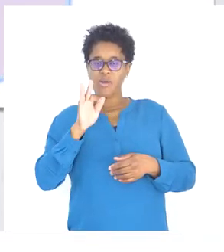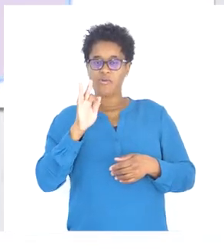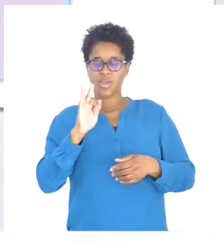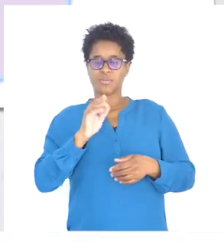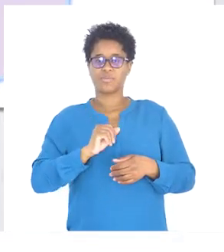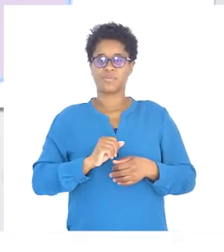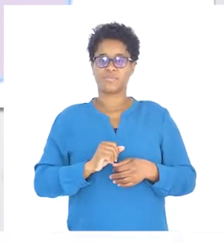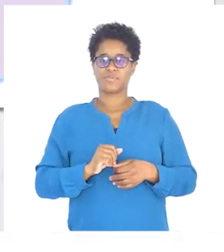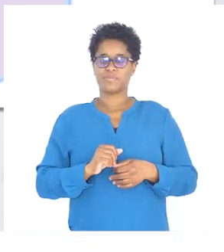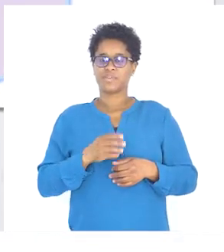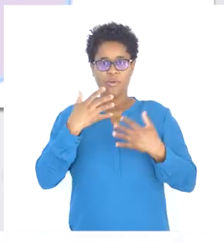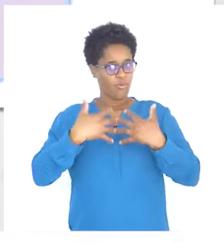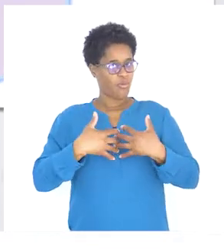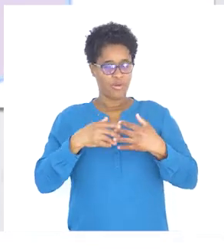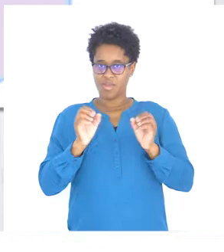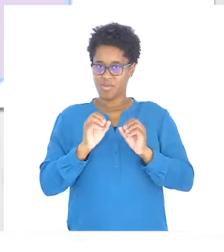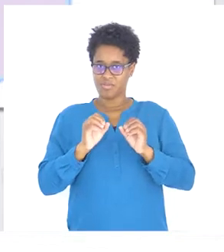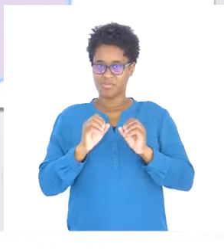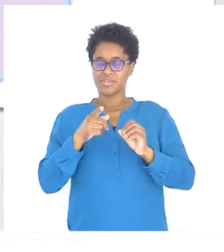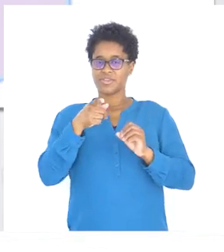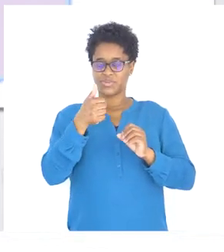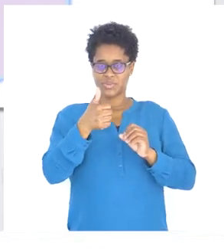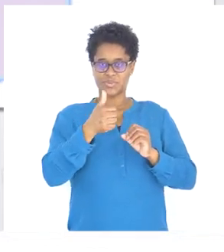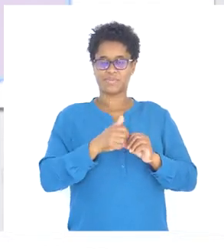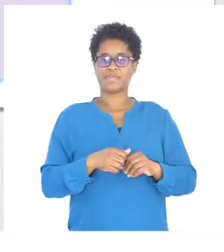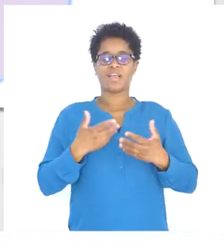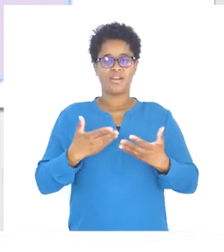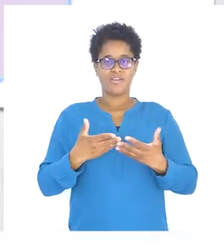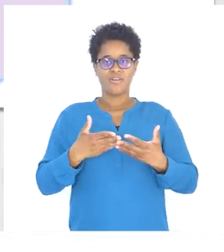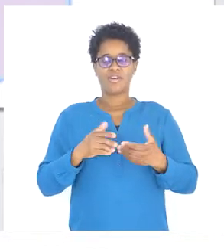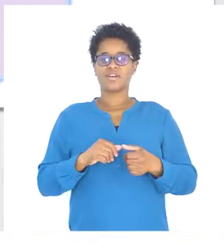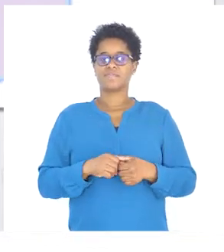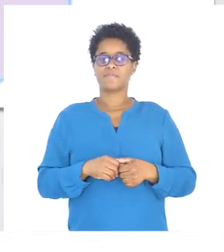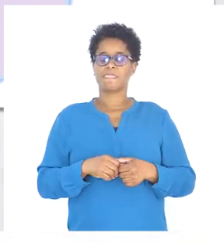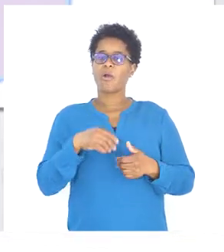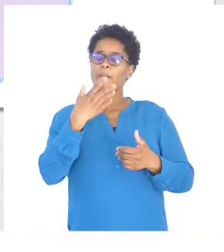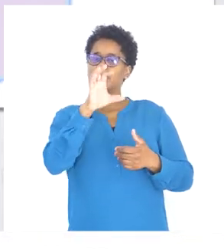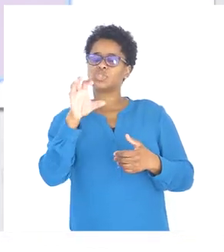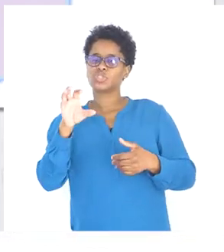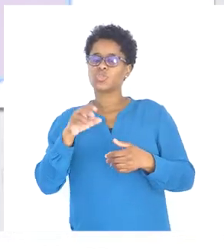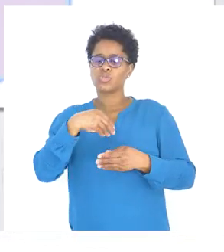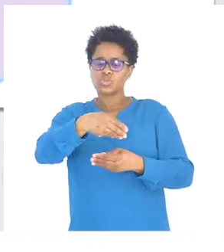43,4. Não há dúvidas? Isso. Agora, distribuição para o país.